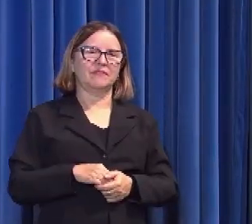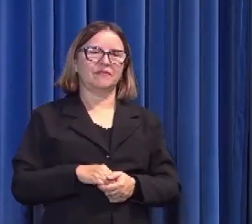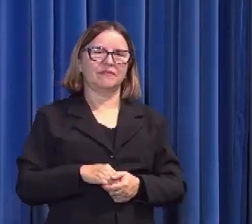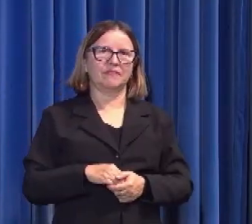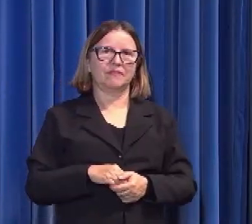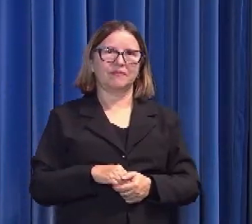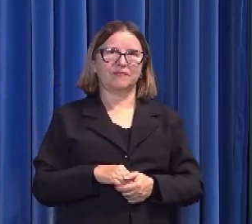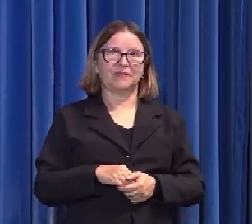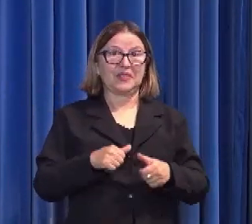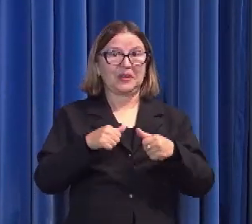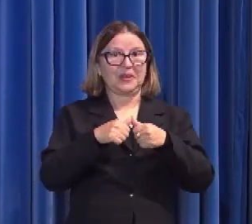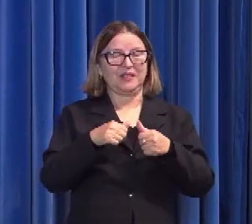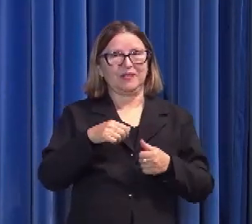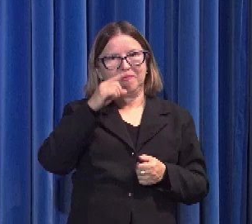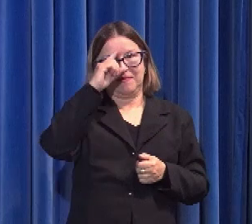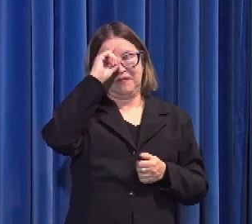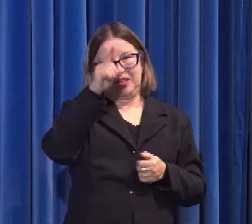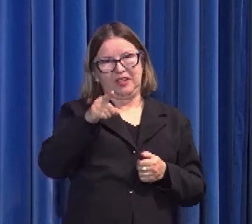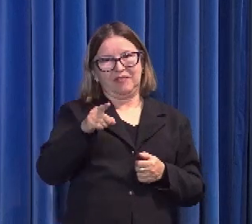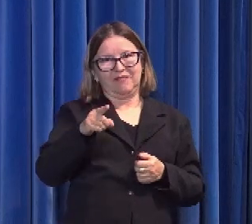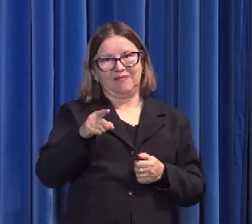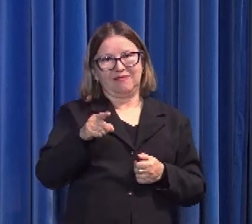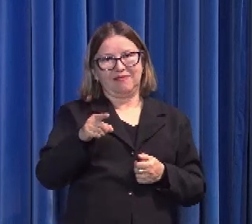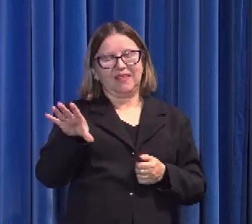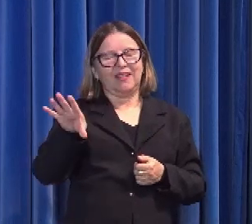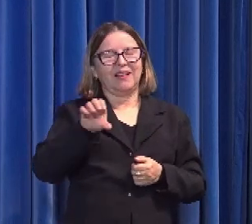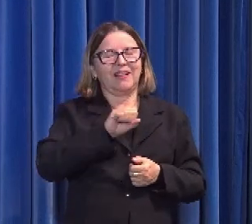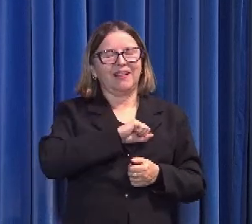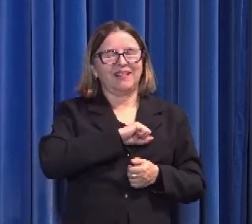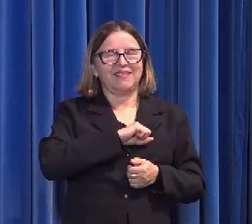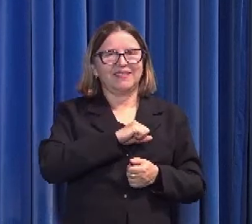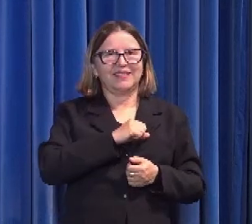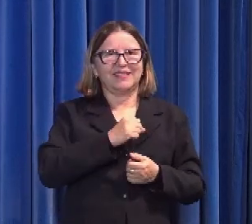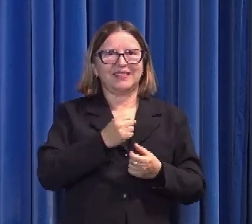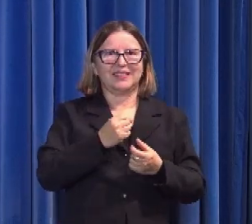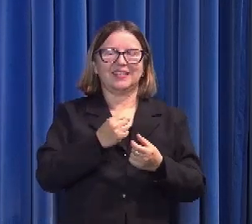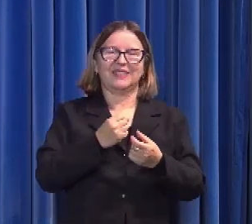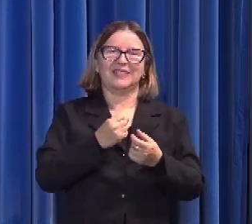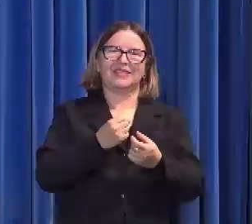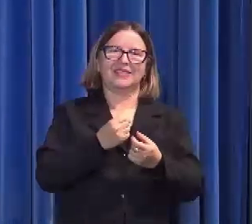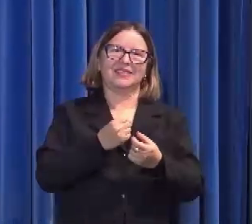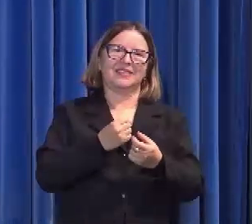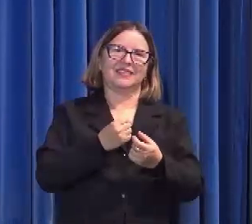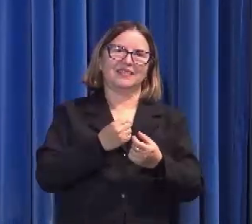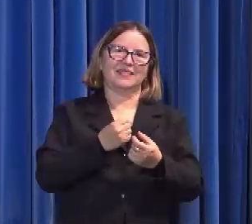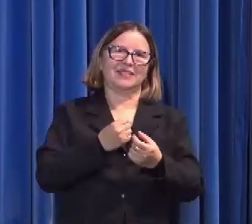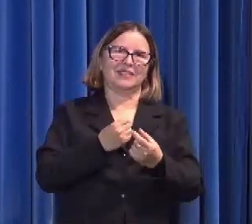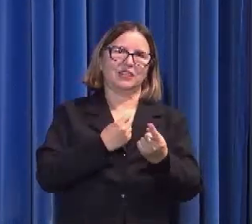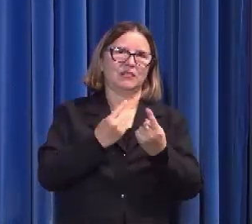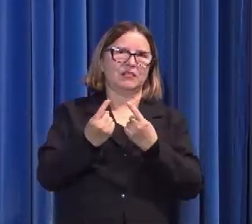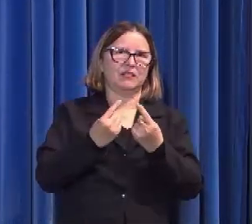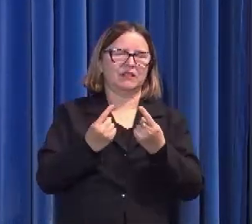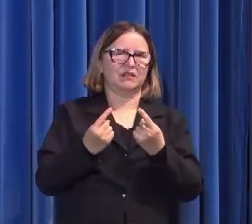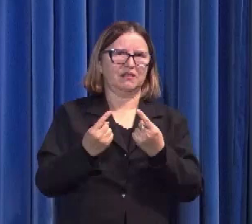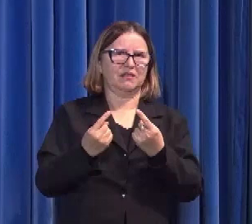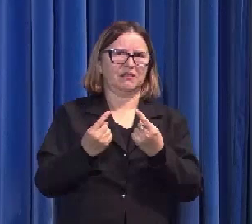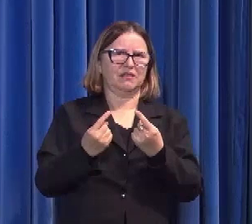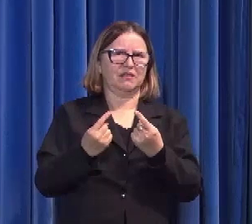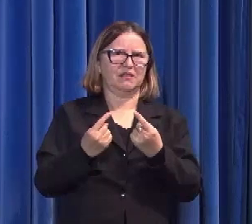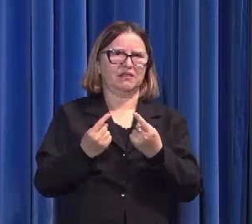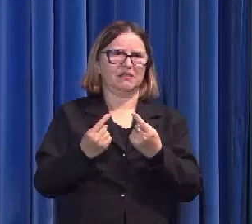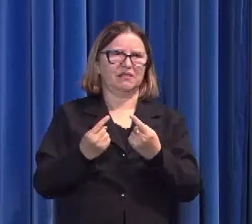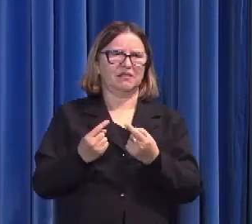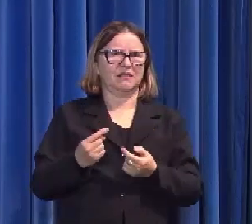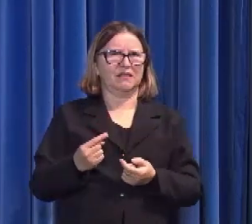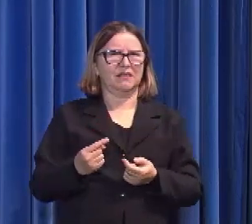e isto vos mando que vós ameis uns aos outros se eu não queria mudar de tema não Jesus